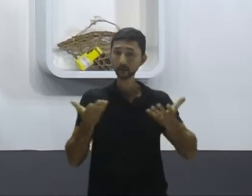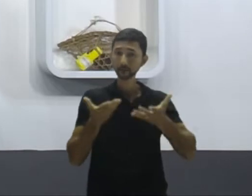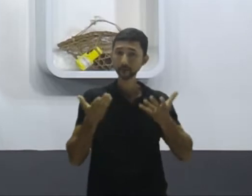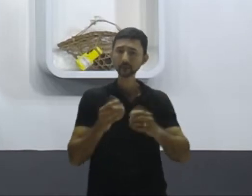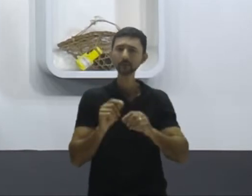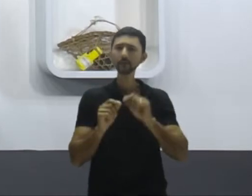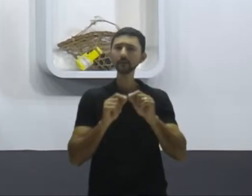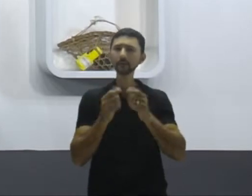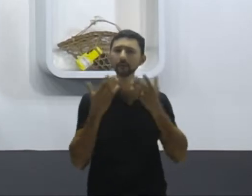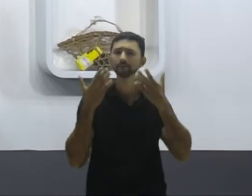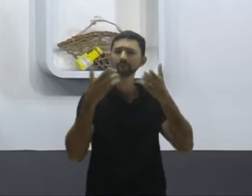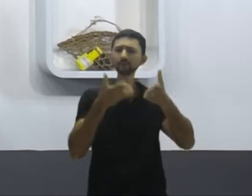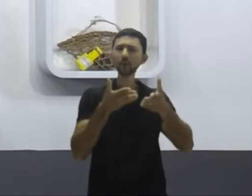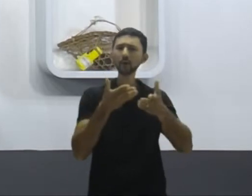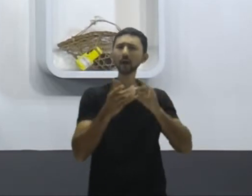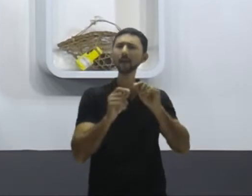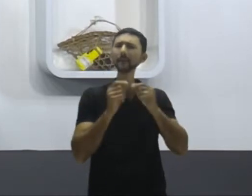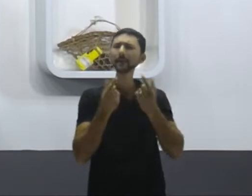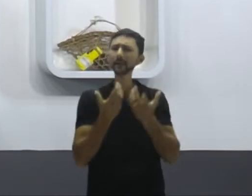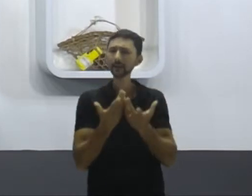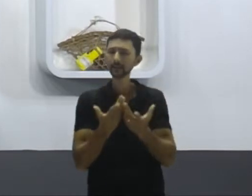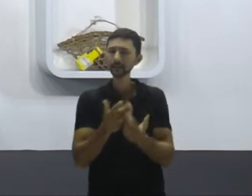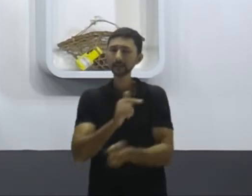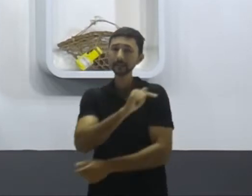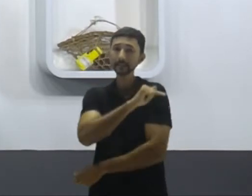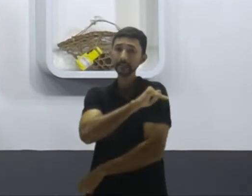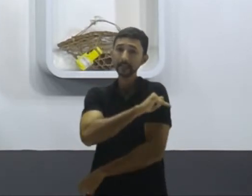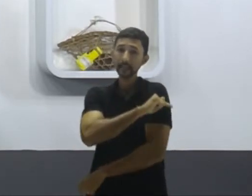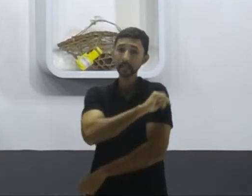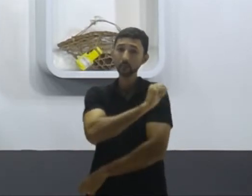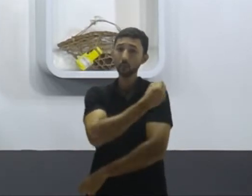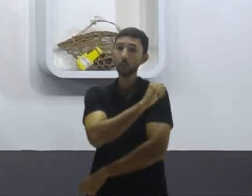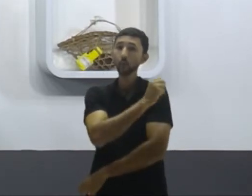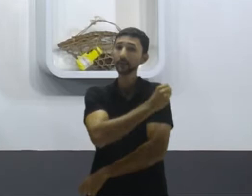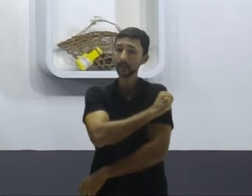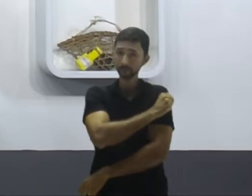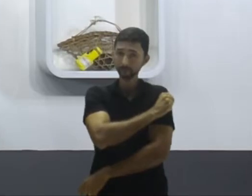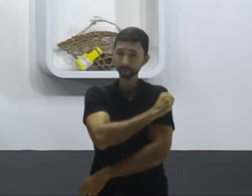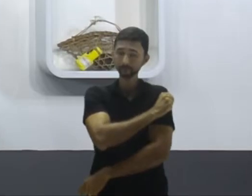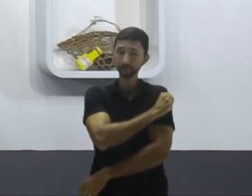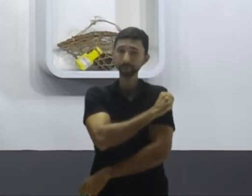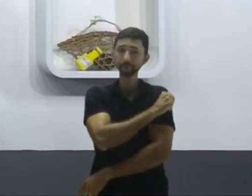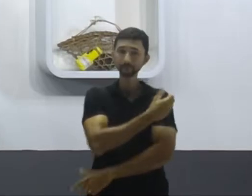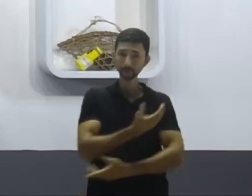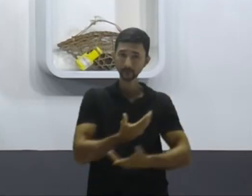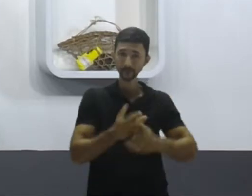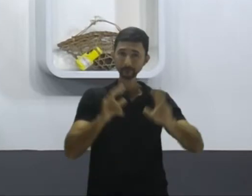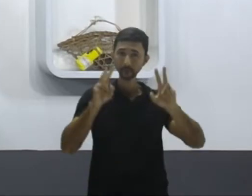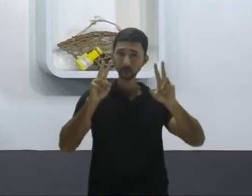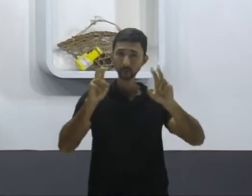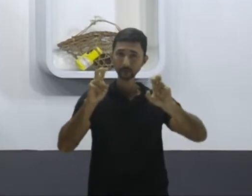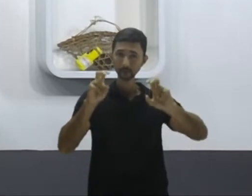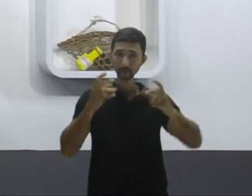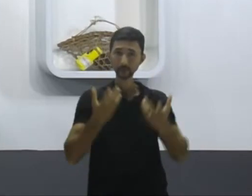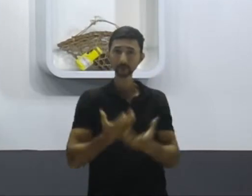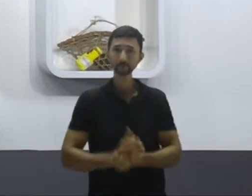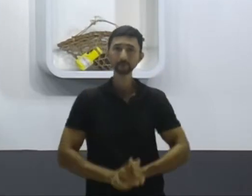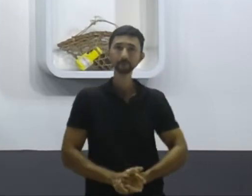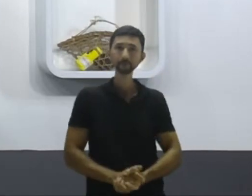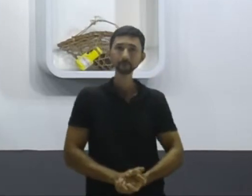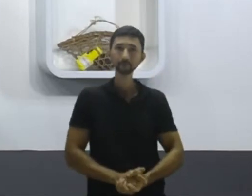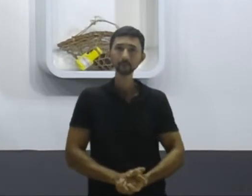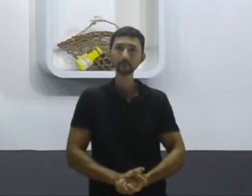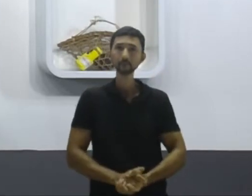ela está direcionada para o 7º e o 8º ano. O nosso tema, aqui